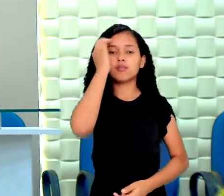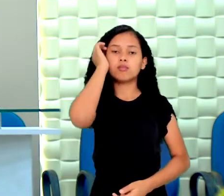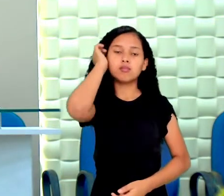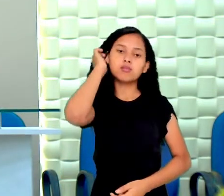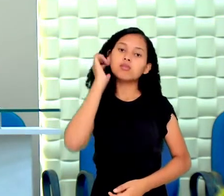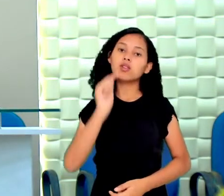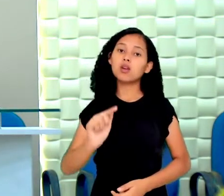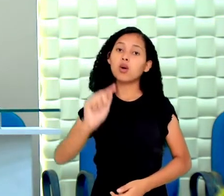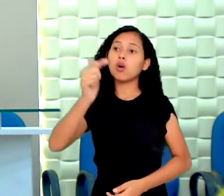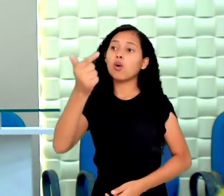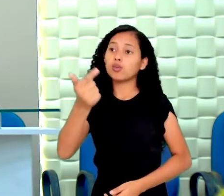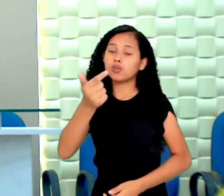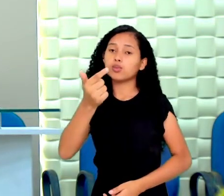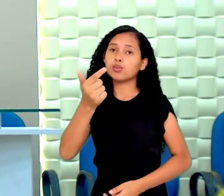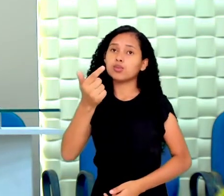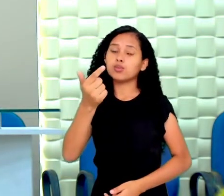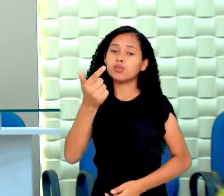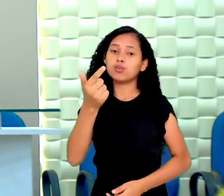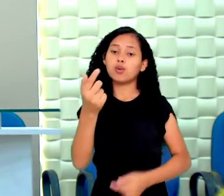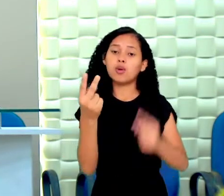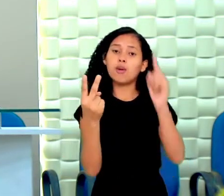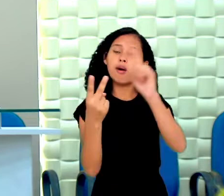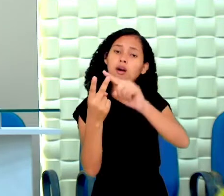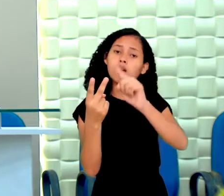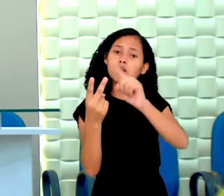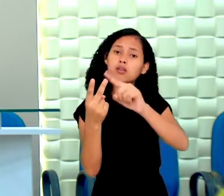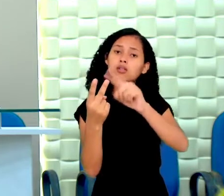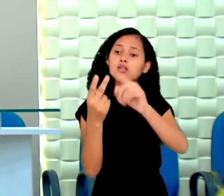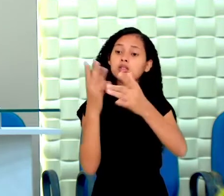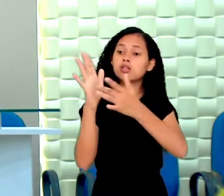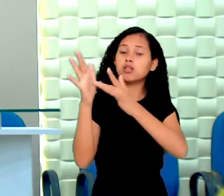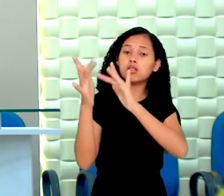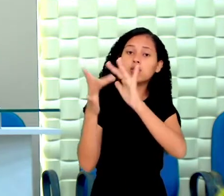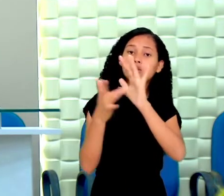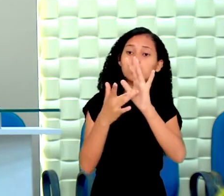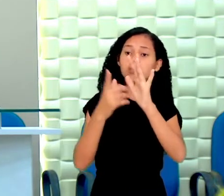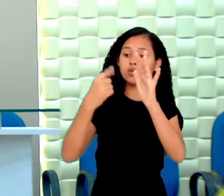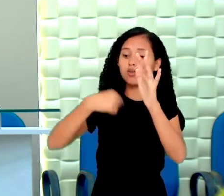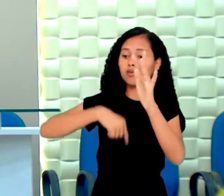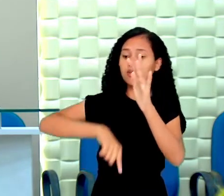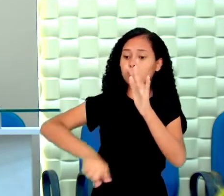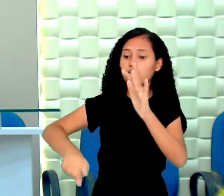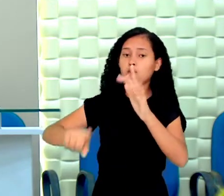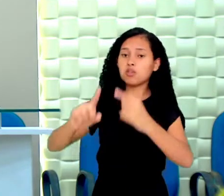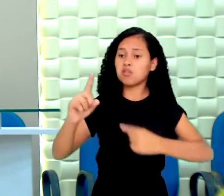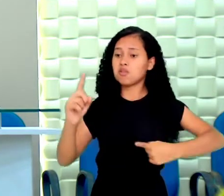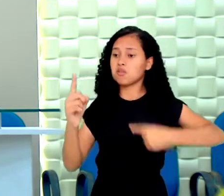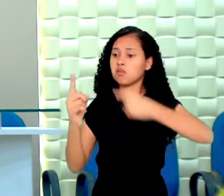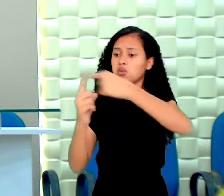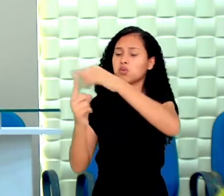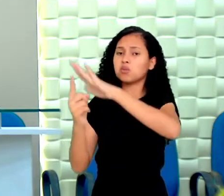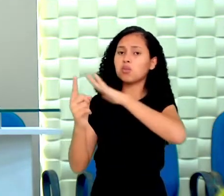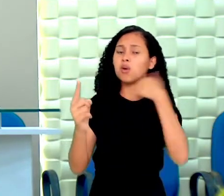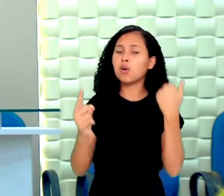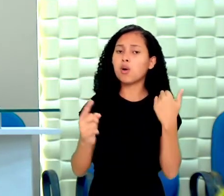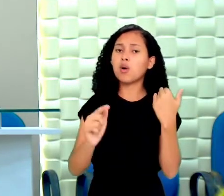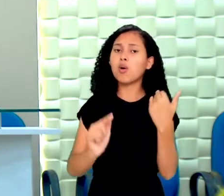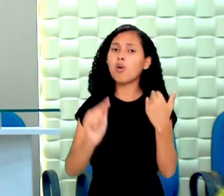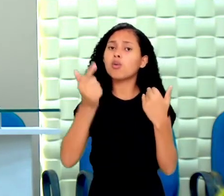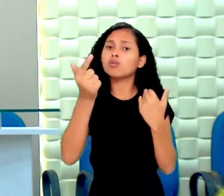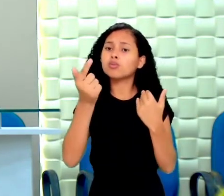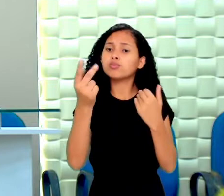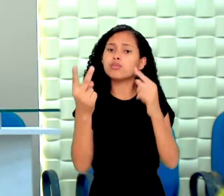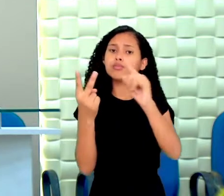Uma outra razão pela qual Jesus subiu ao Calvário, uma outra razão